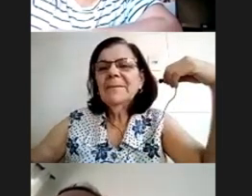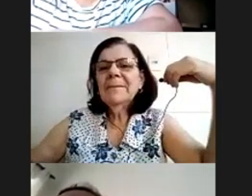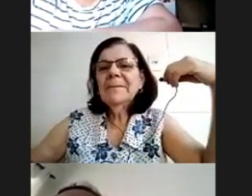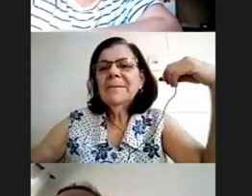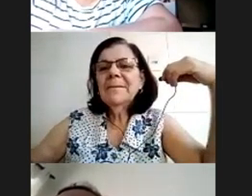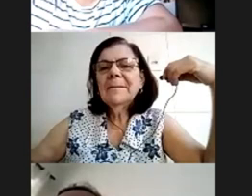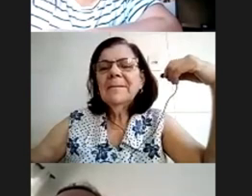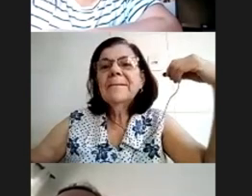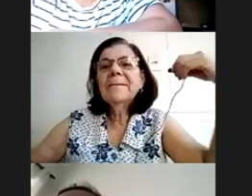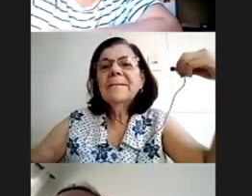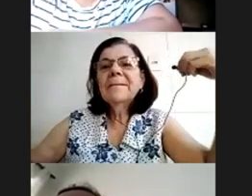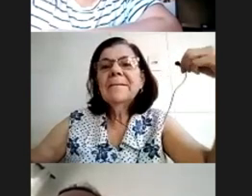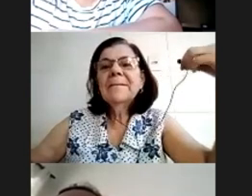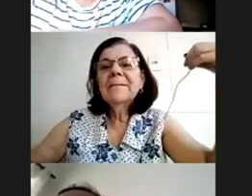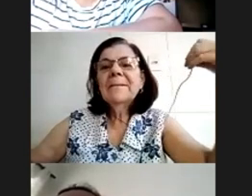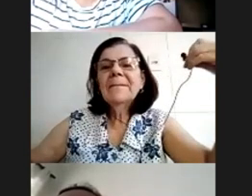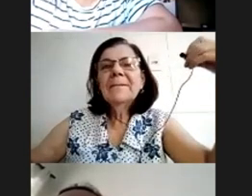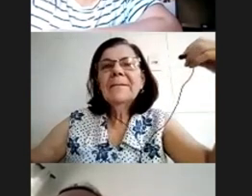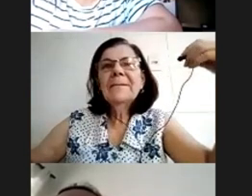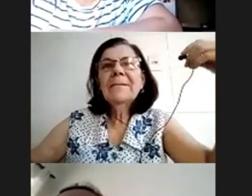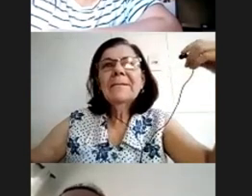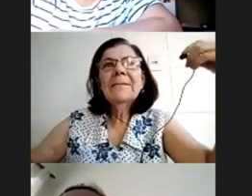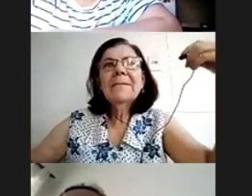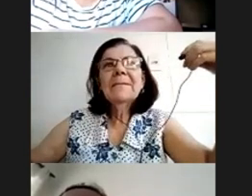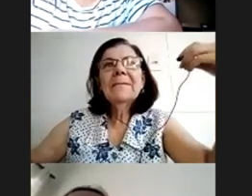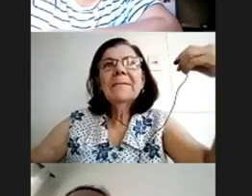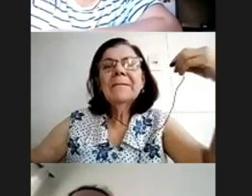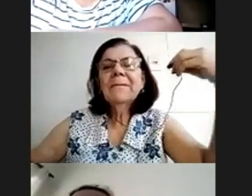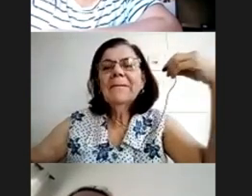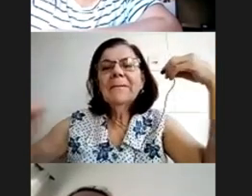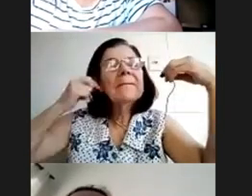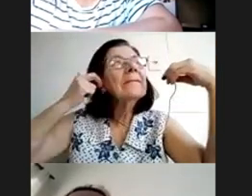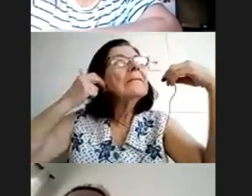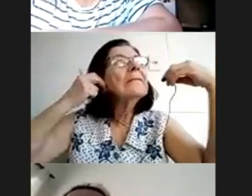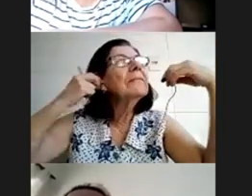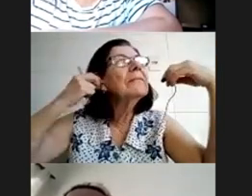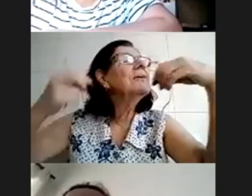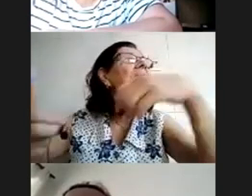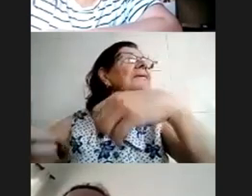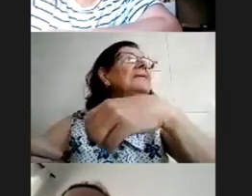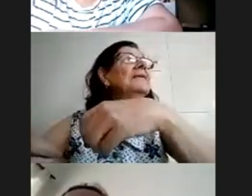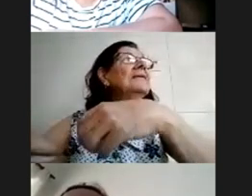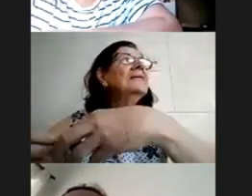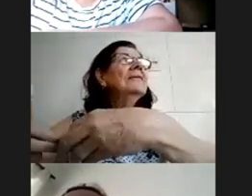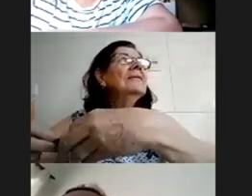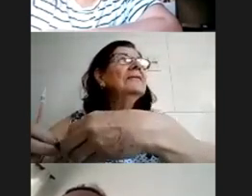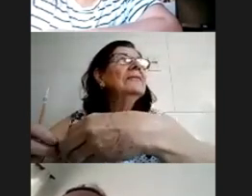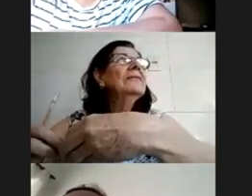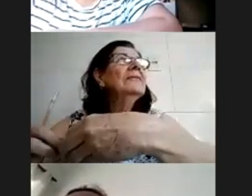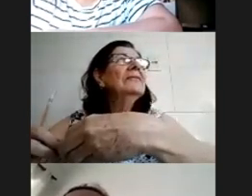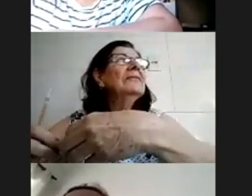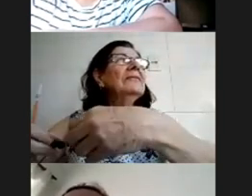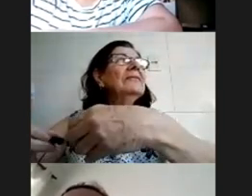Do conhecimento, o apalpador, né? Deixa eu pegar o apalpador aqui, ó. Então, vocês que compraram o curso,